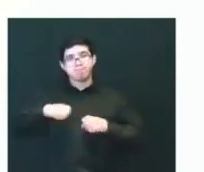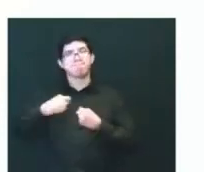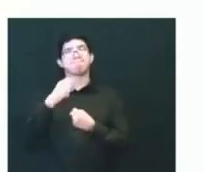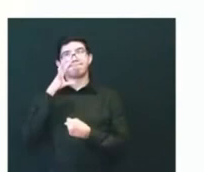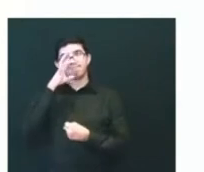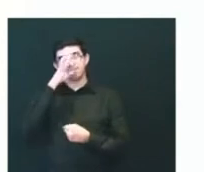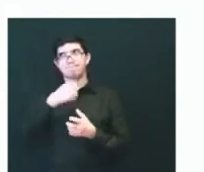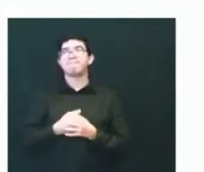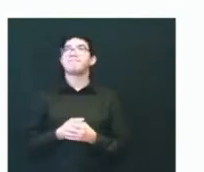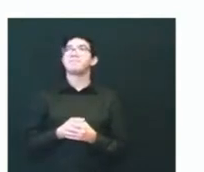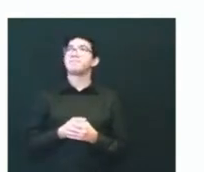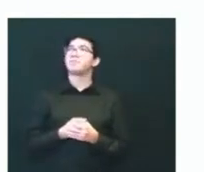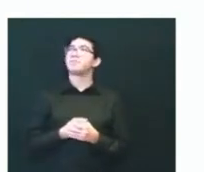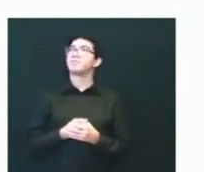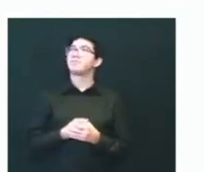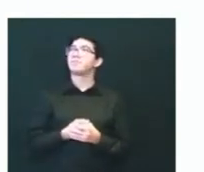jornada.